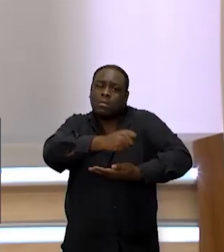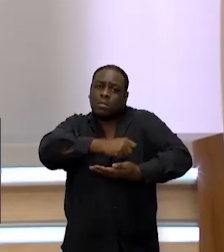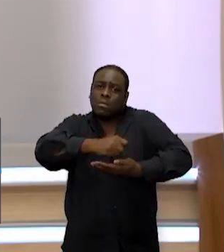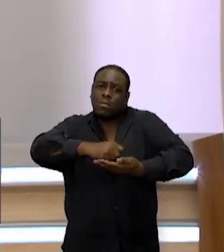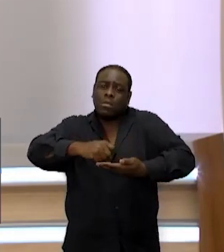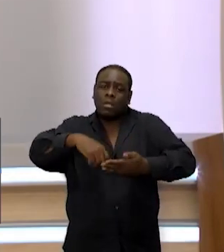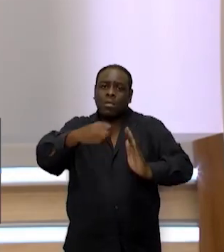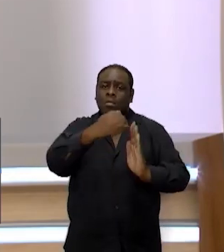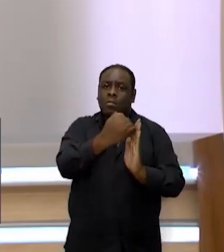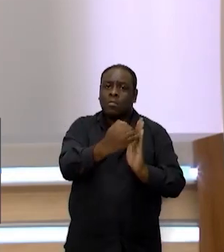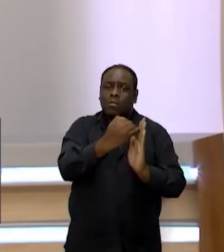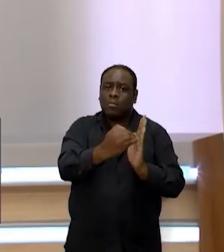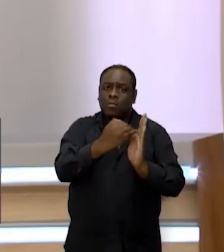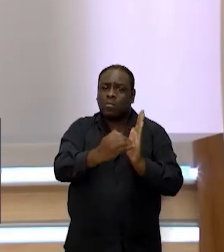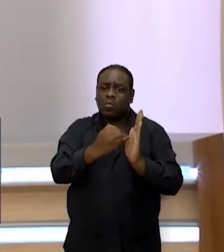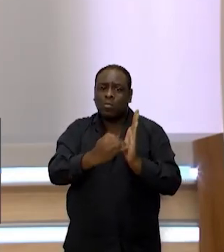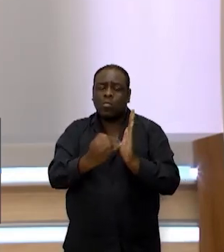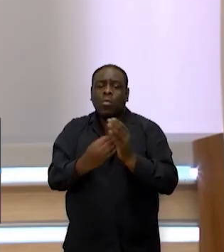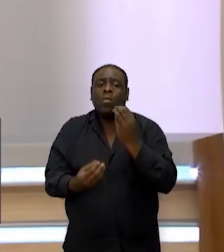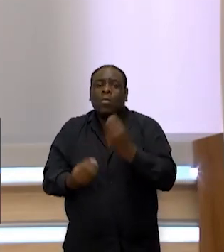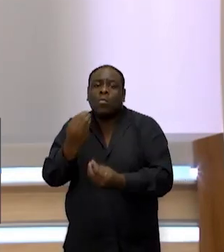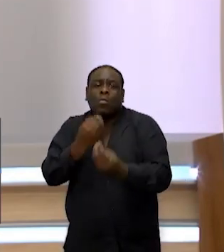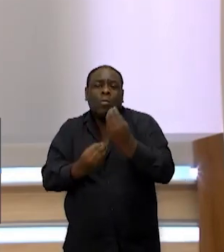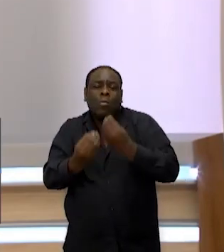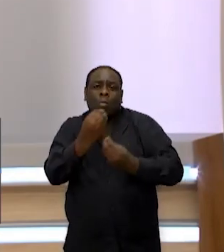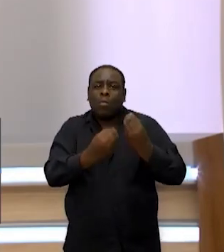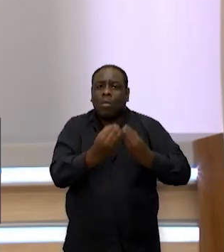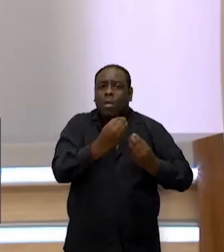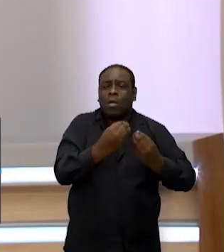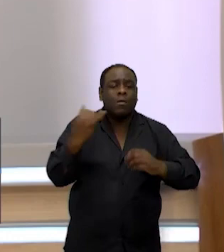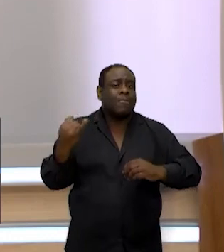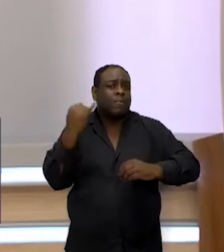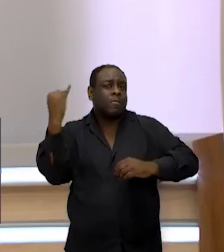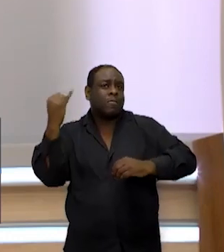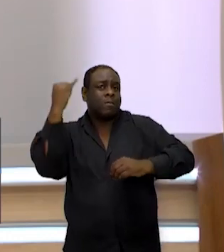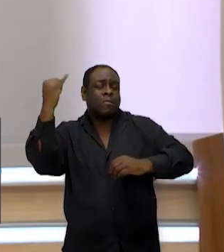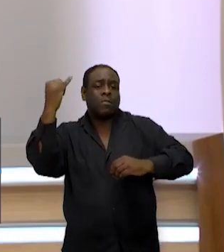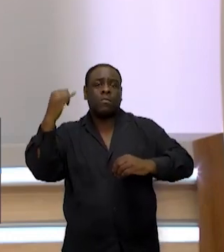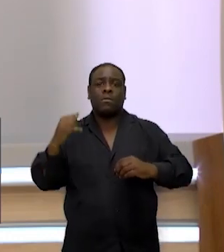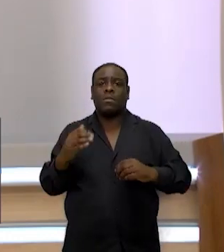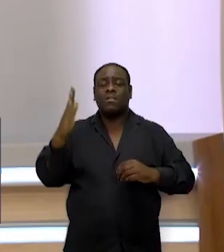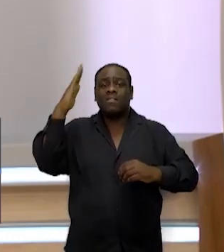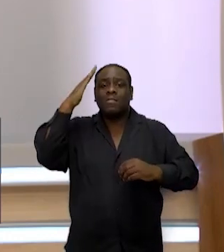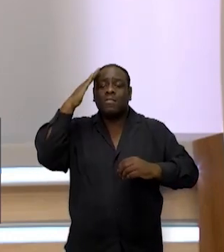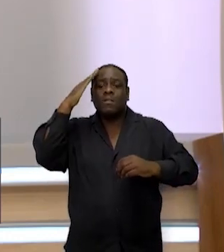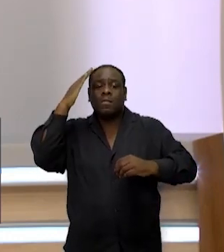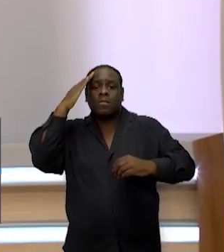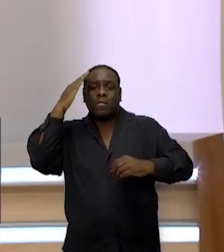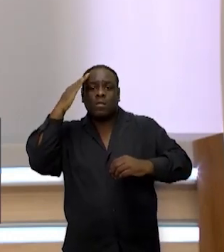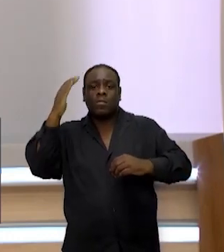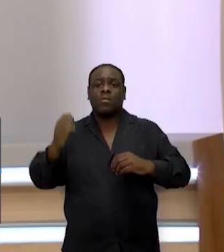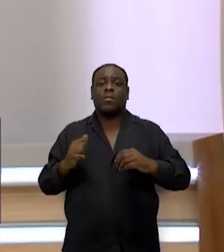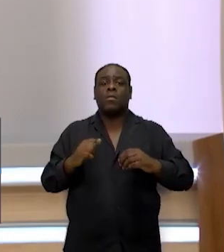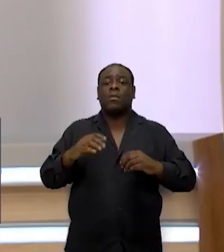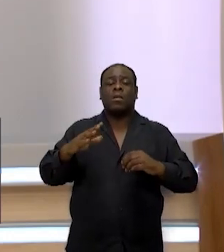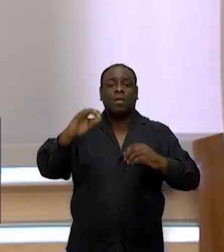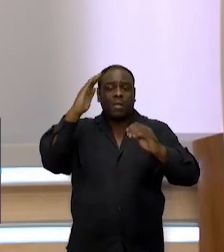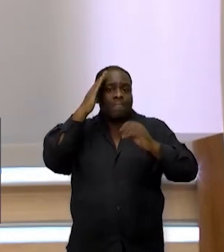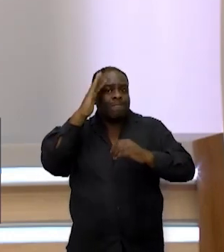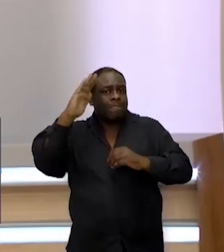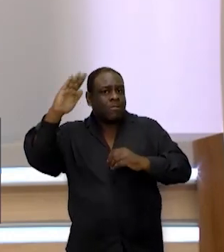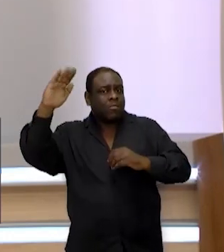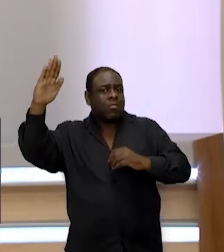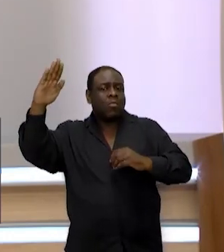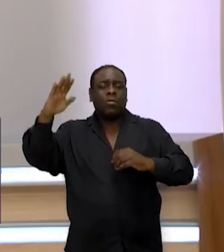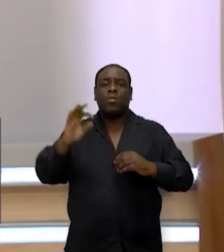texto argumentativo com a intenção de te convencer a pensar ou a refletir